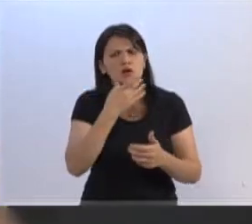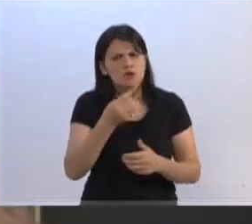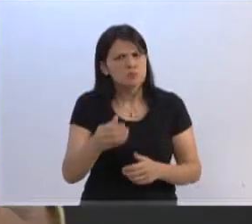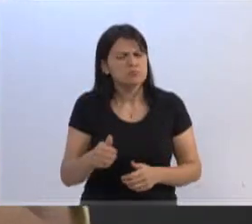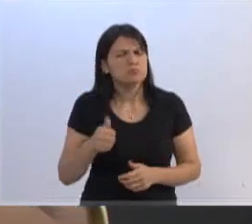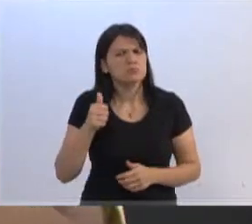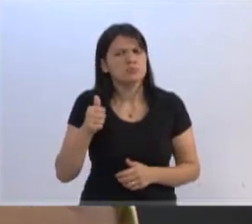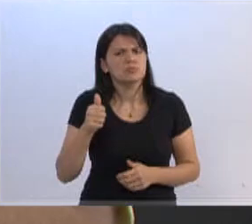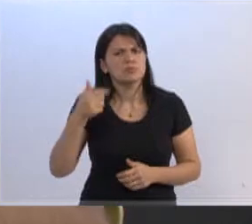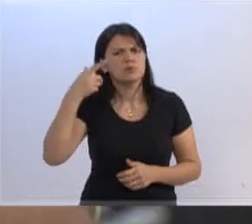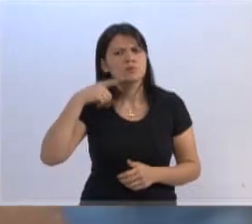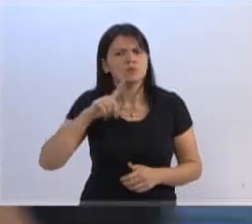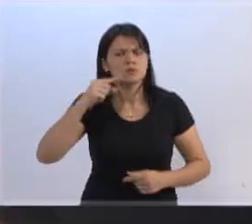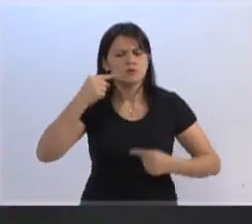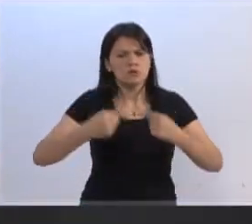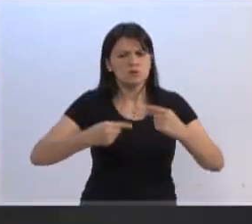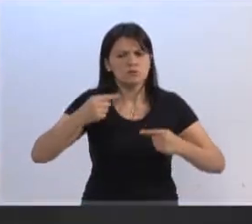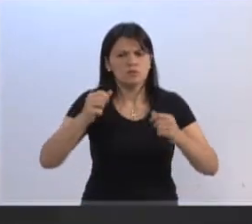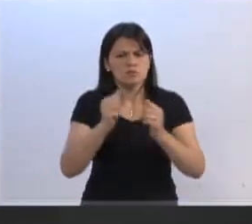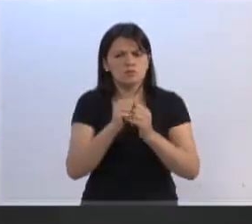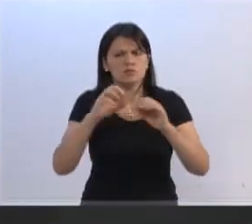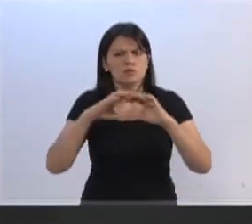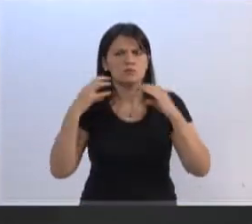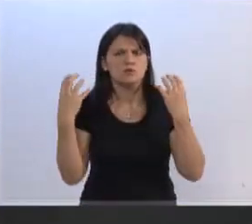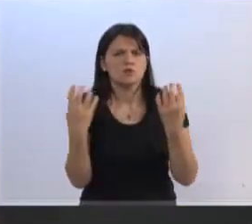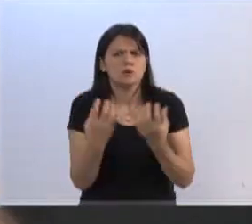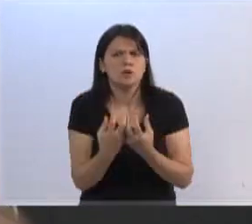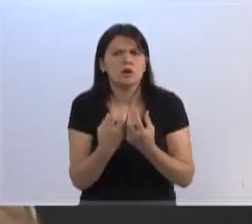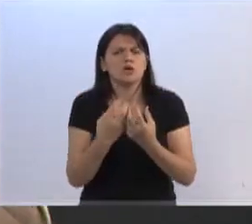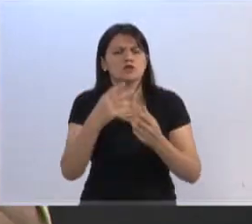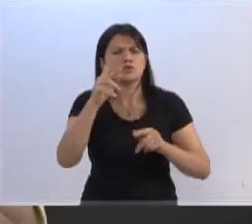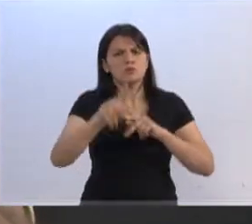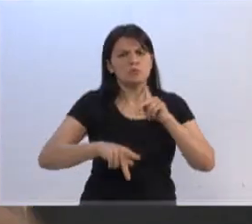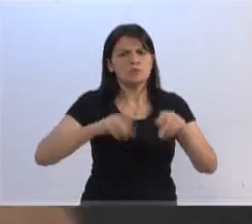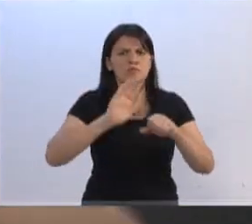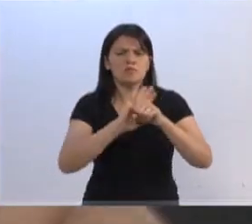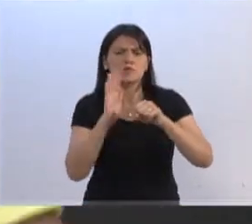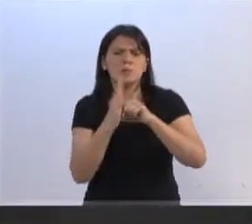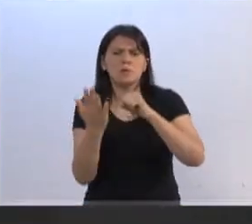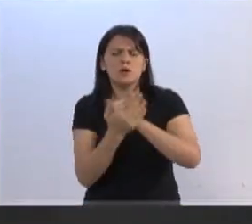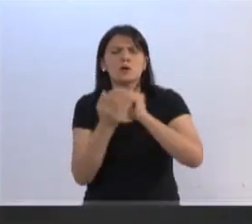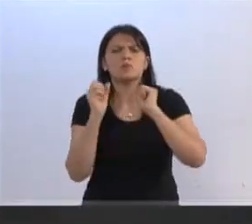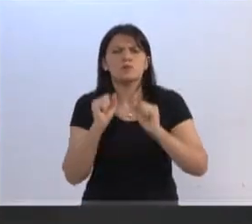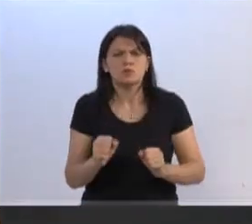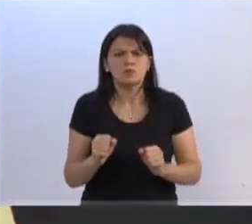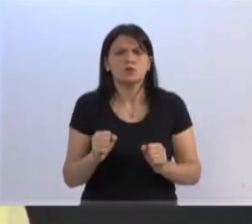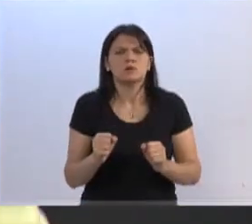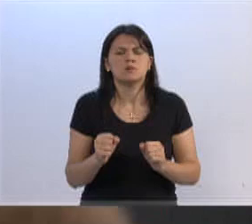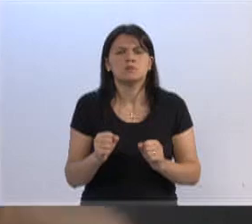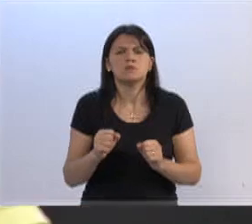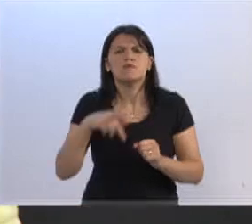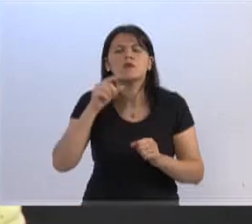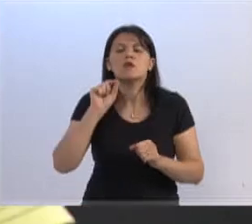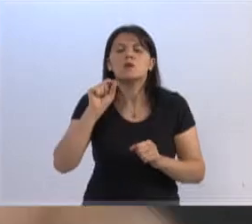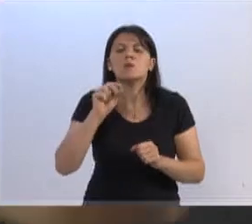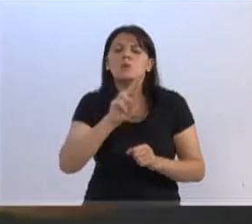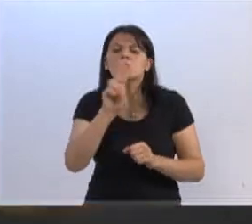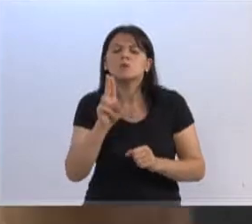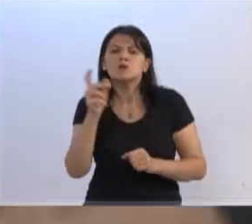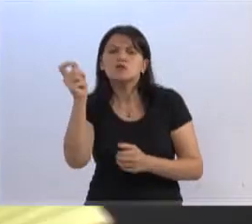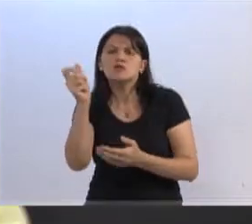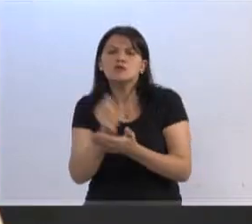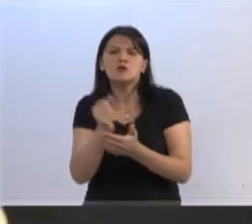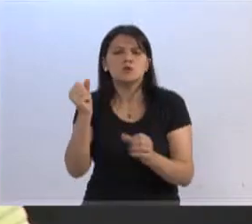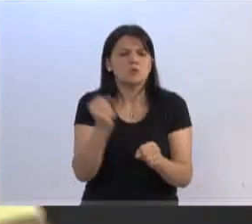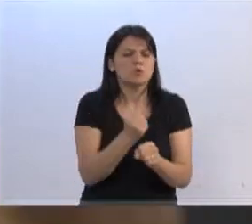gente realmente, em discussão com a comunidade, com a população dessa cidade, com o povo dos bairros da nossa cidade, pudéssemos destinar esses recursos para a construção